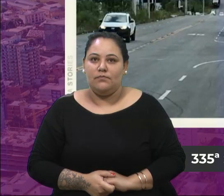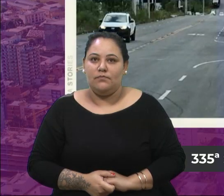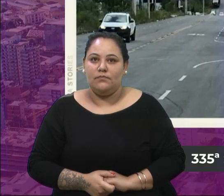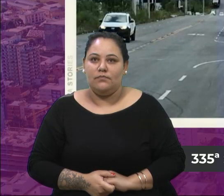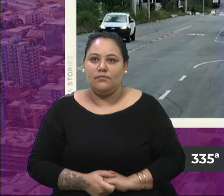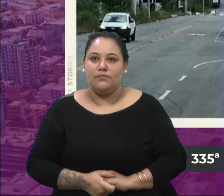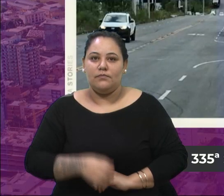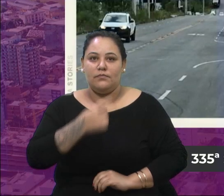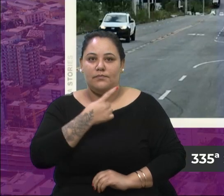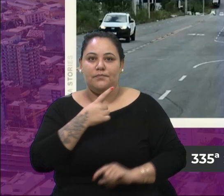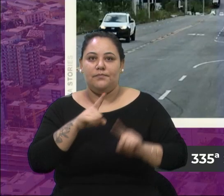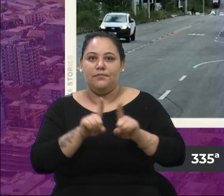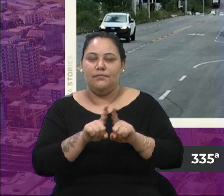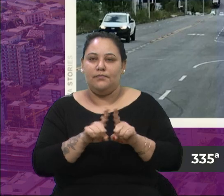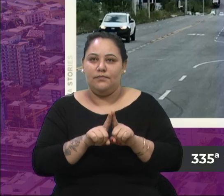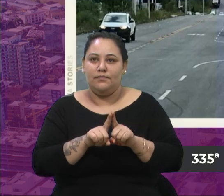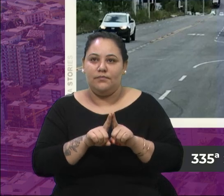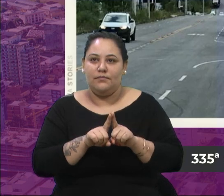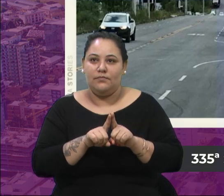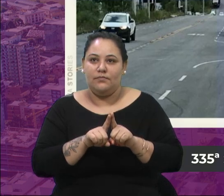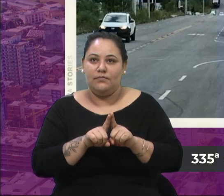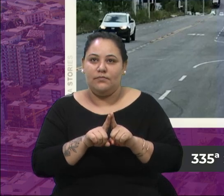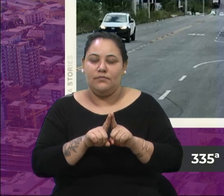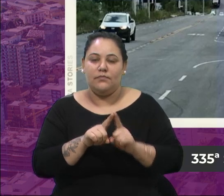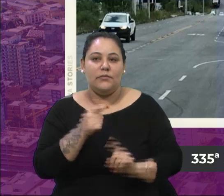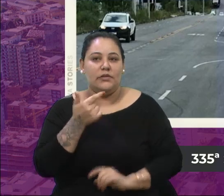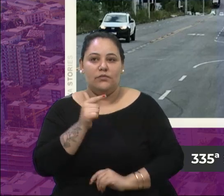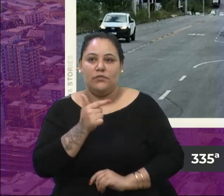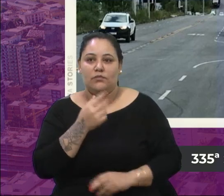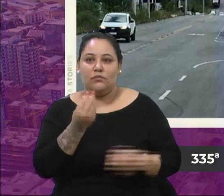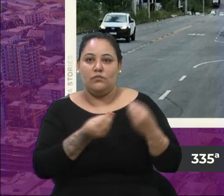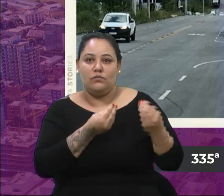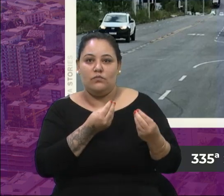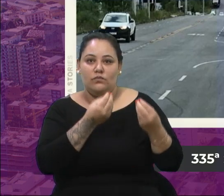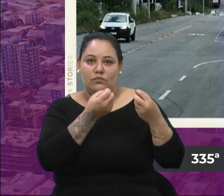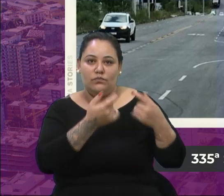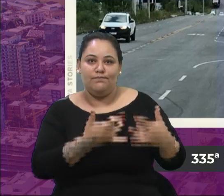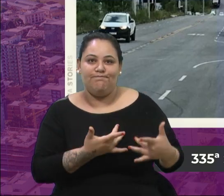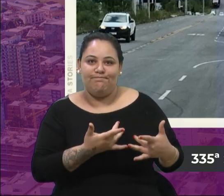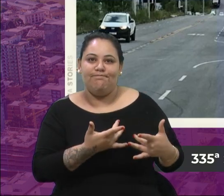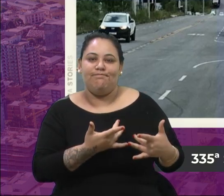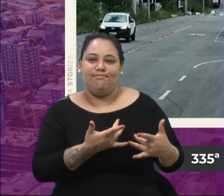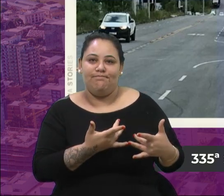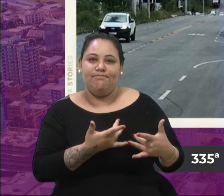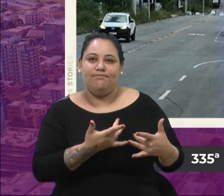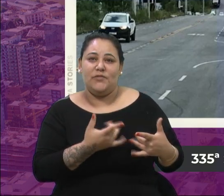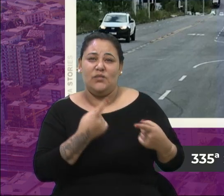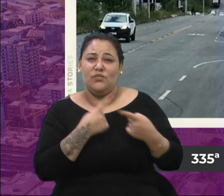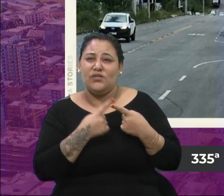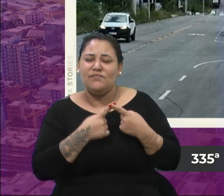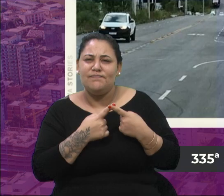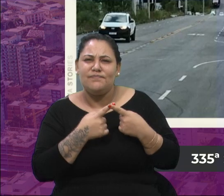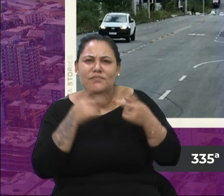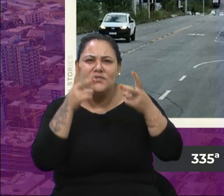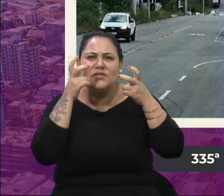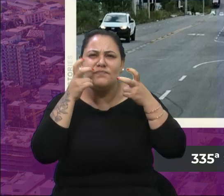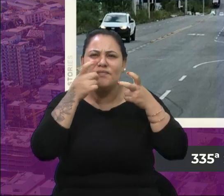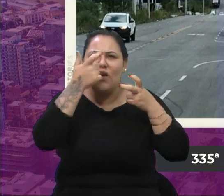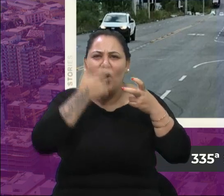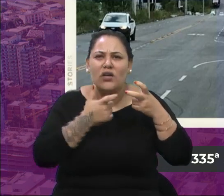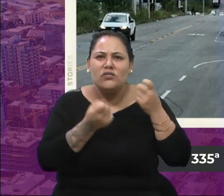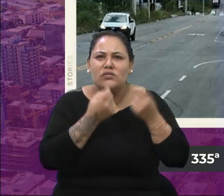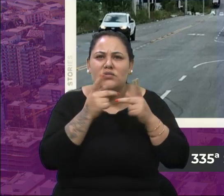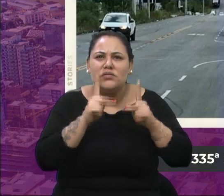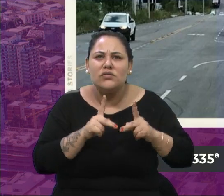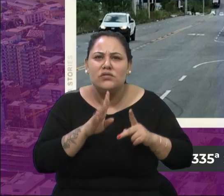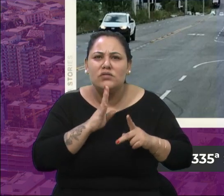Ali também, né, não se tem a dimensão, porque isso aí é uma descida, acho que a maioria conhece, ali é bem na